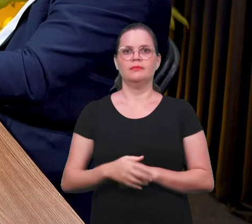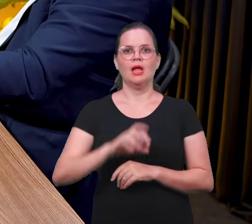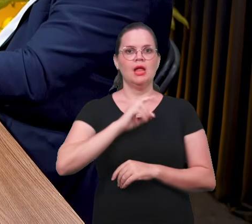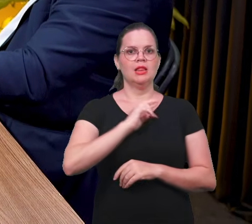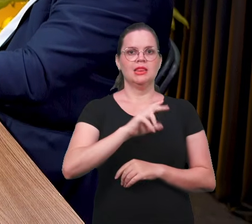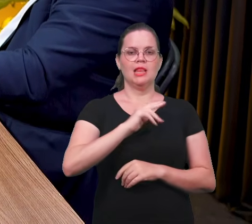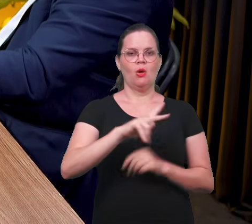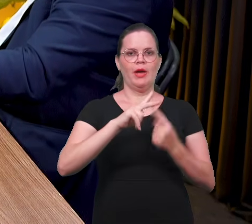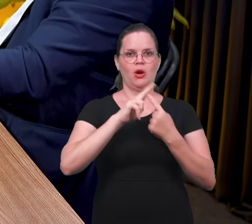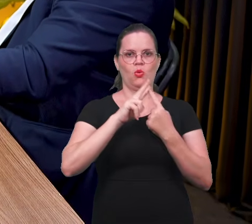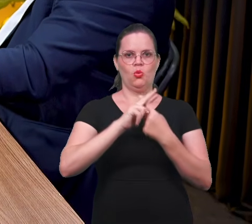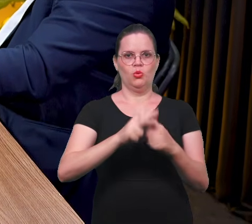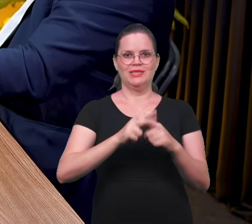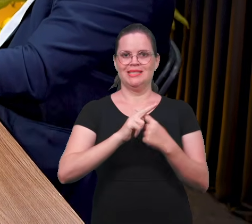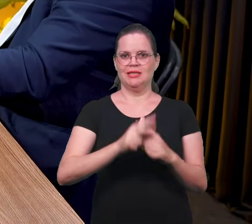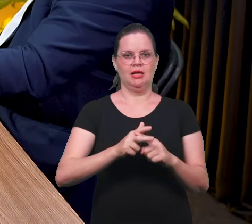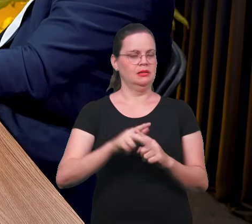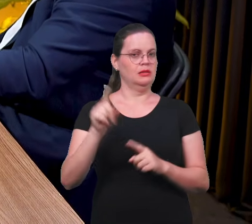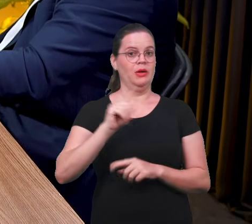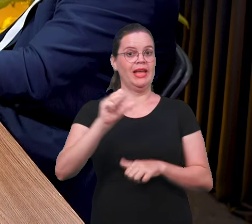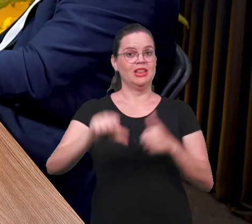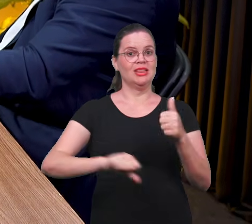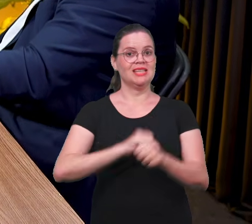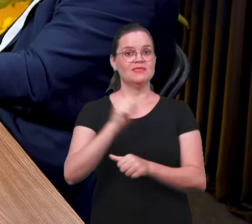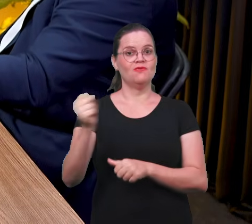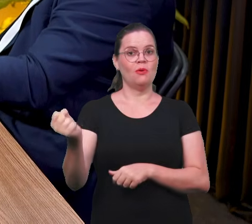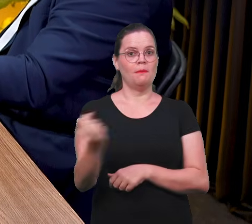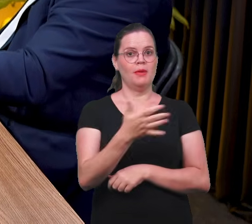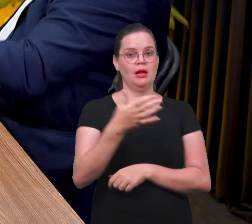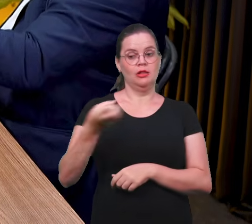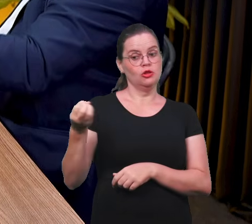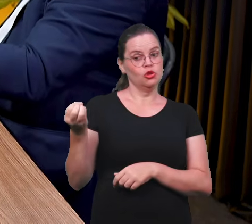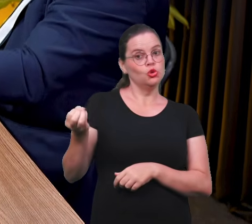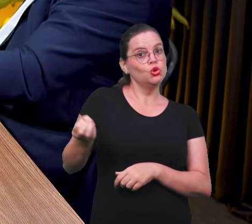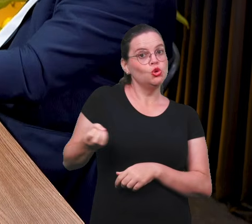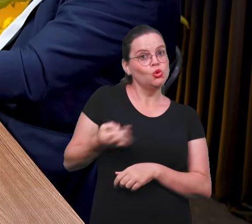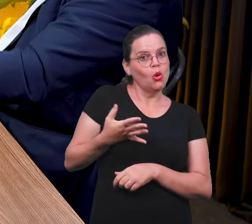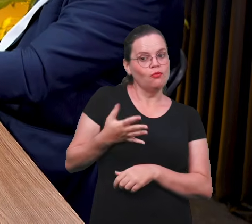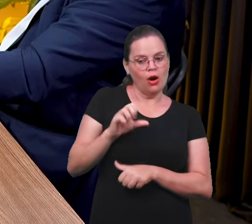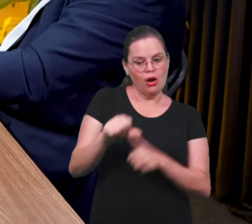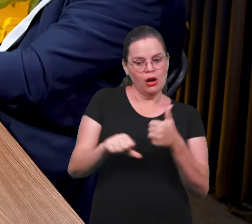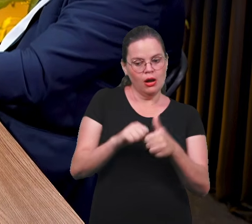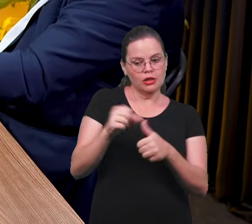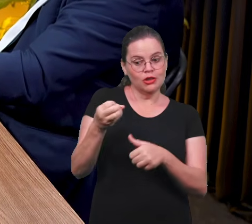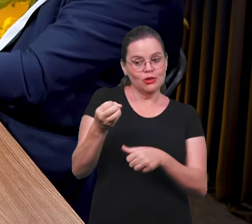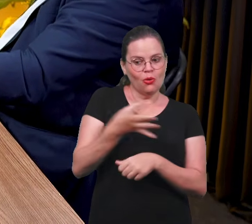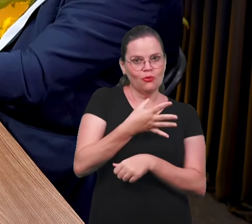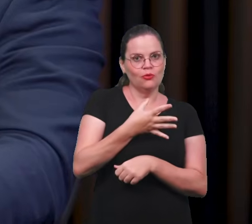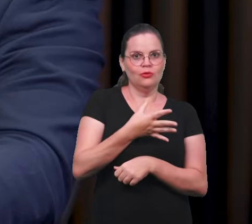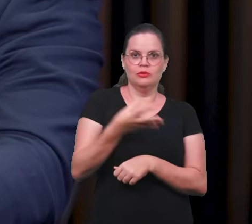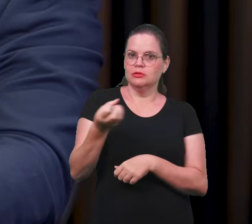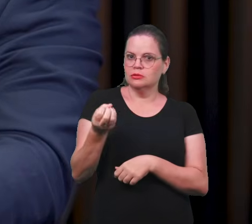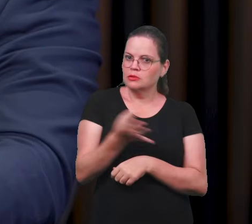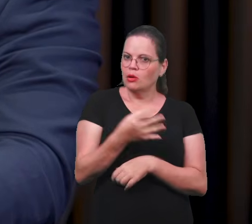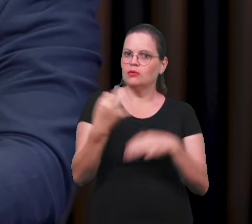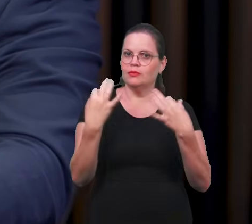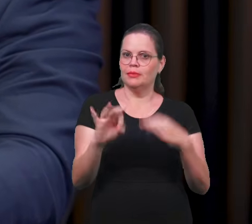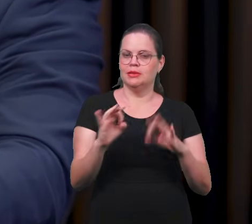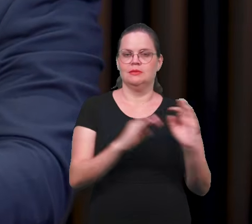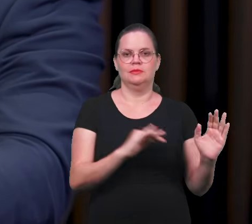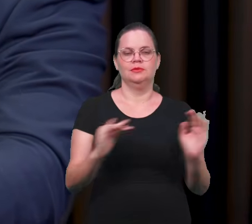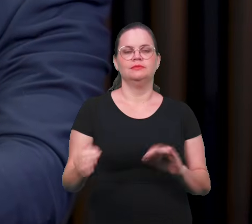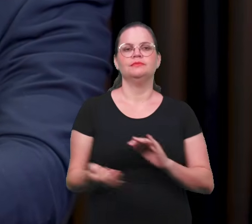né? Não é uma reforma. É um novo coração. Muito é uma bem. nova, é uma transformação mesmo. Isso. Aí vem um